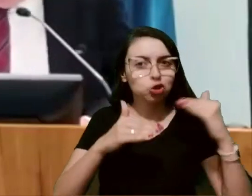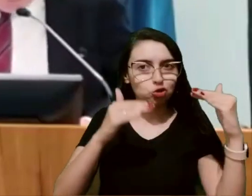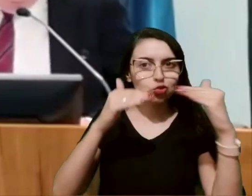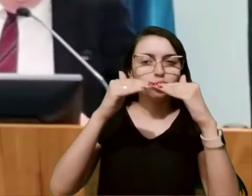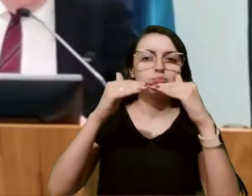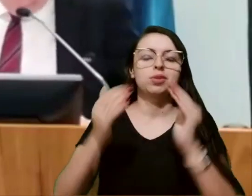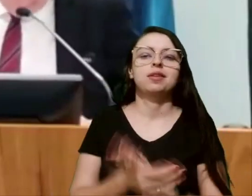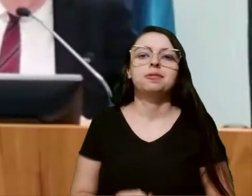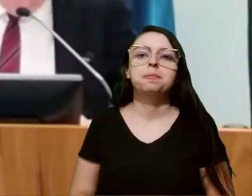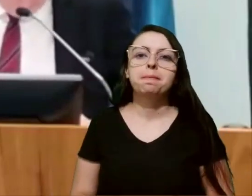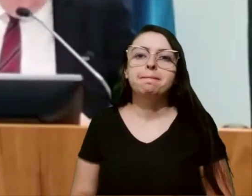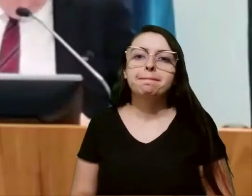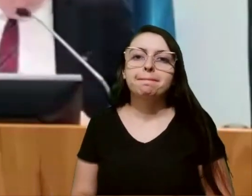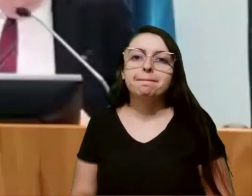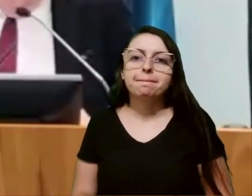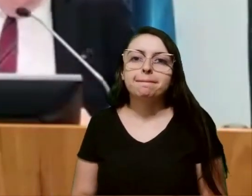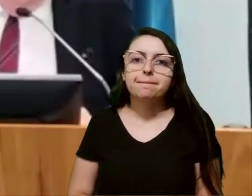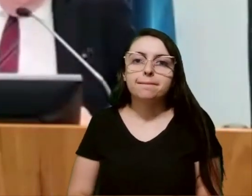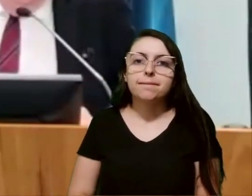plenamente alcançado.